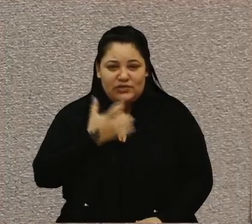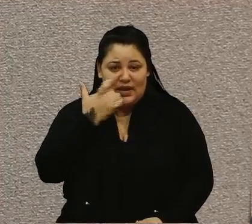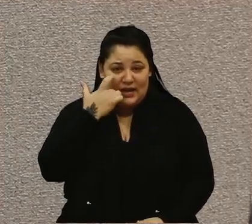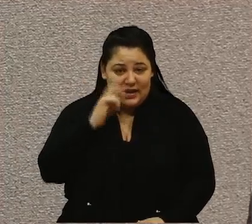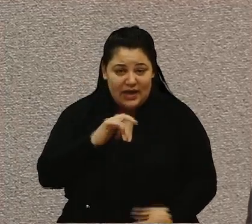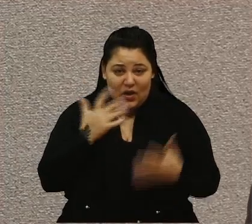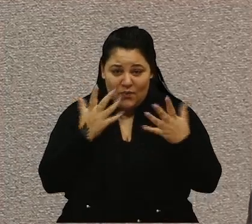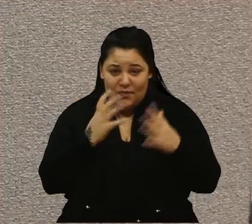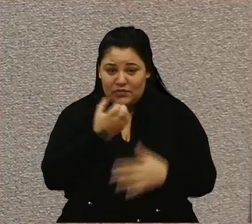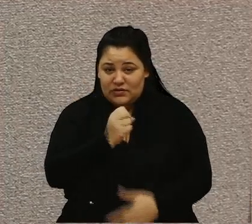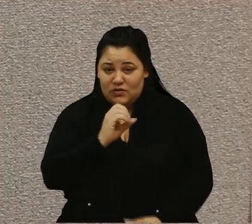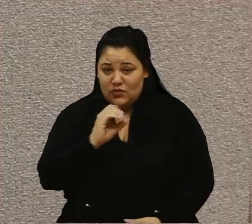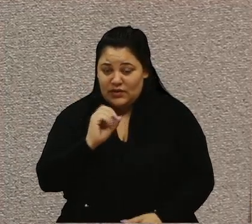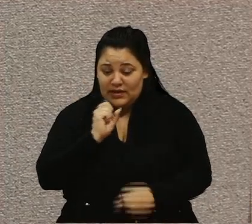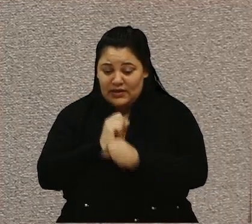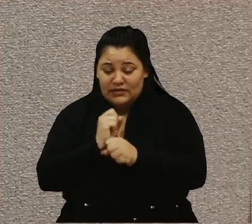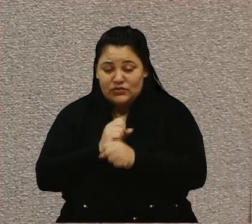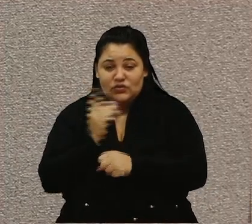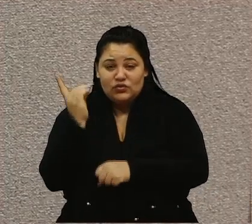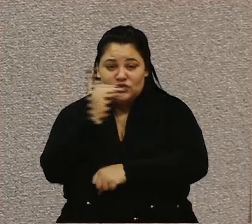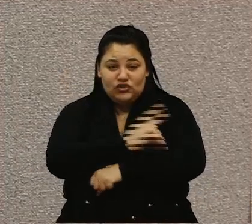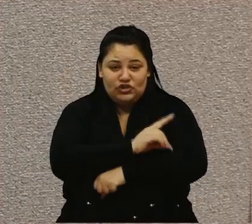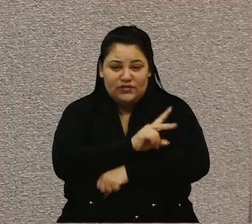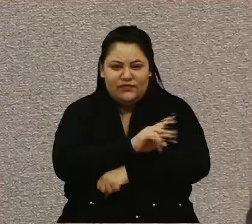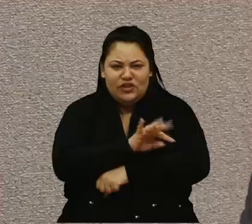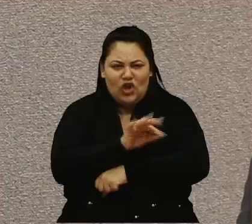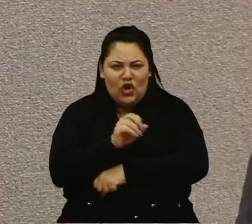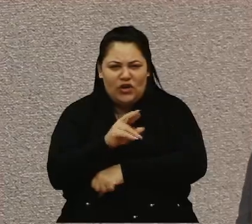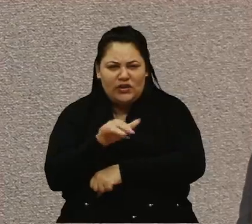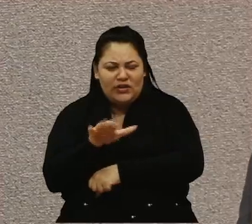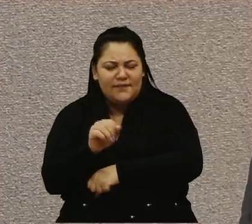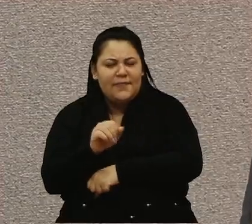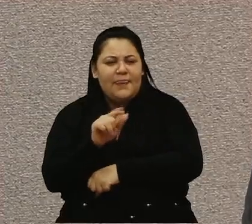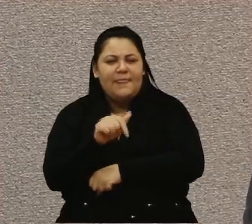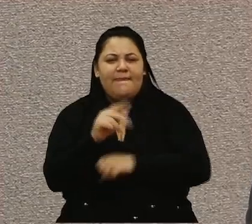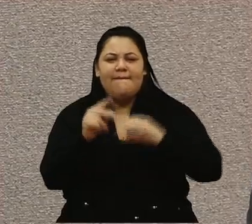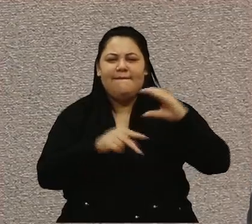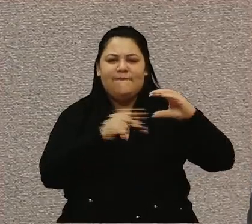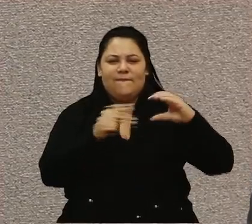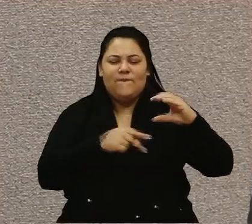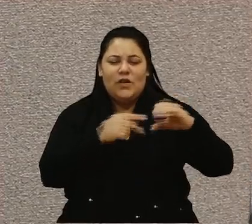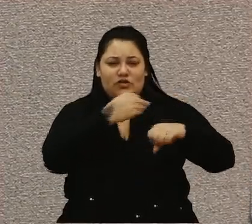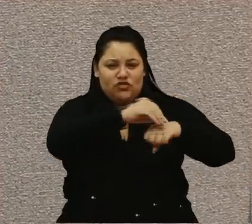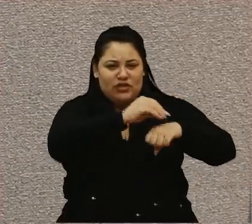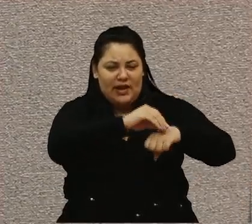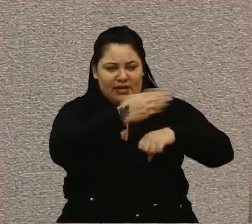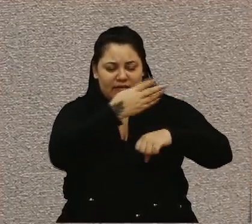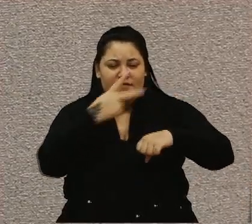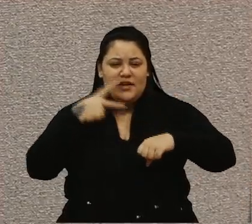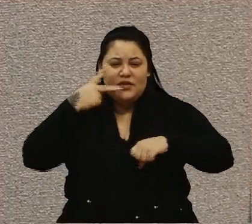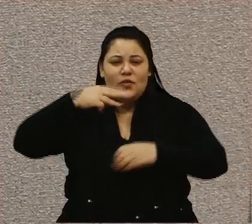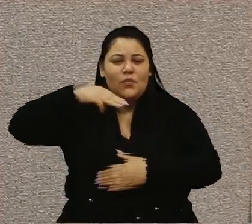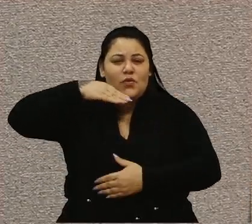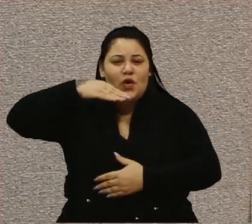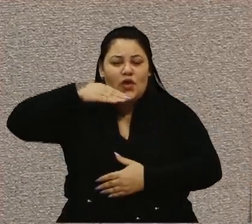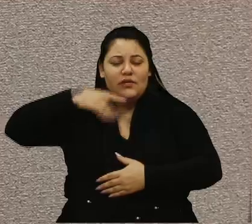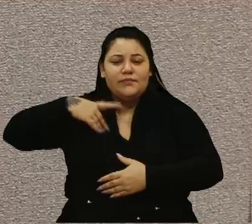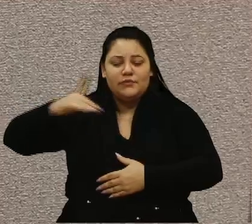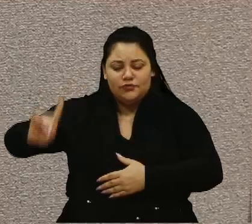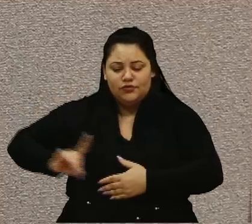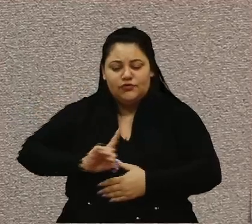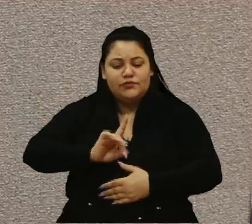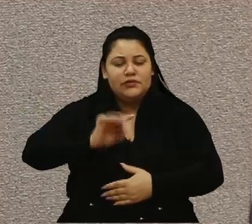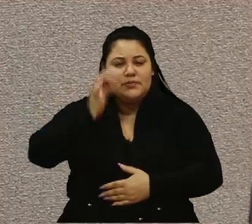dos 80 anos do Dia da Vitória, aqui na Câmara de Vereadores, capitaneada pelo vereador Bortola. E eu vi aqui